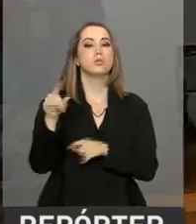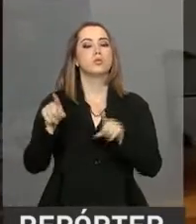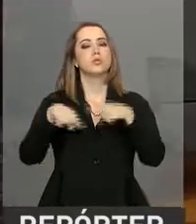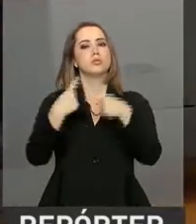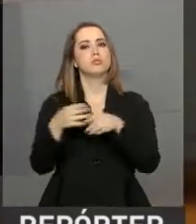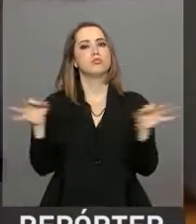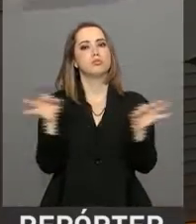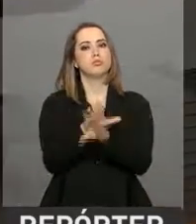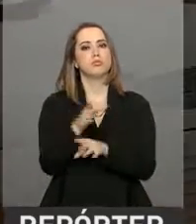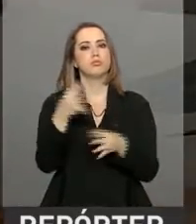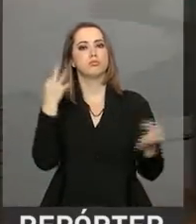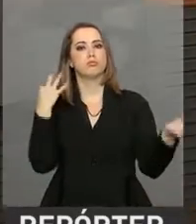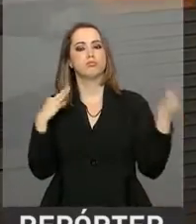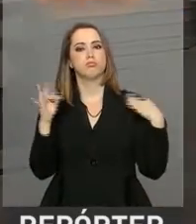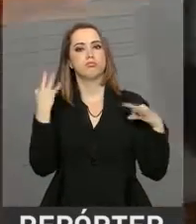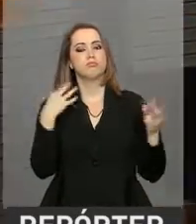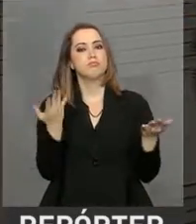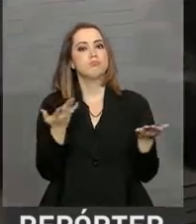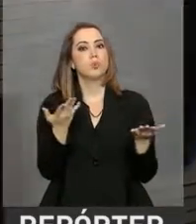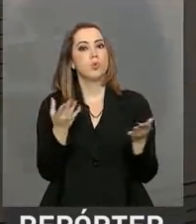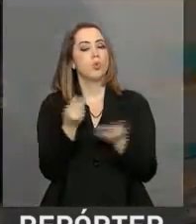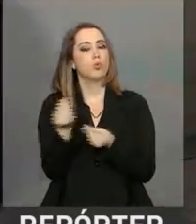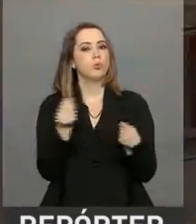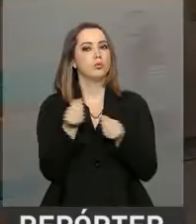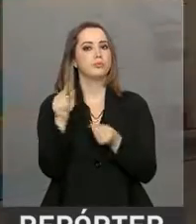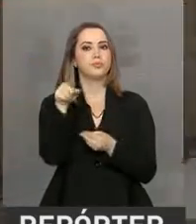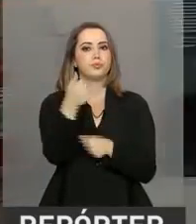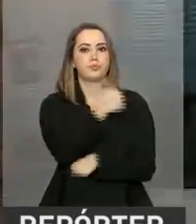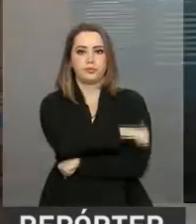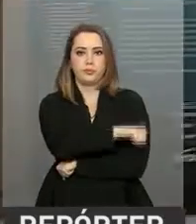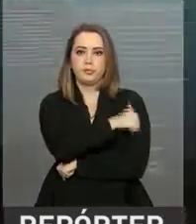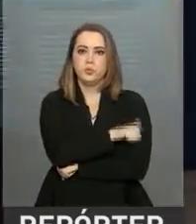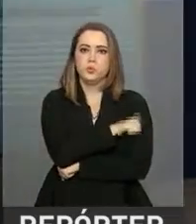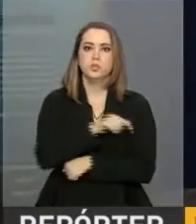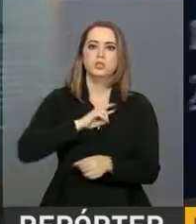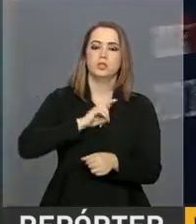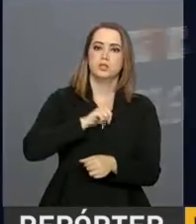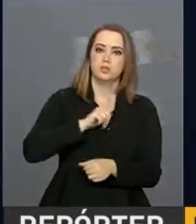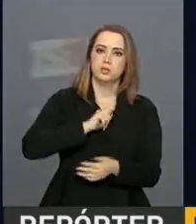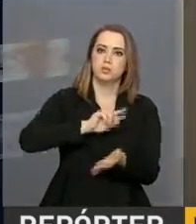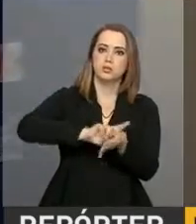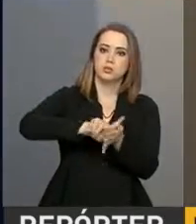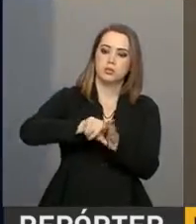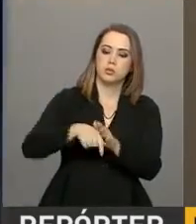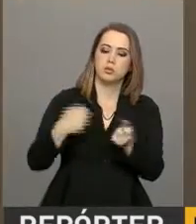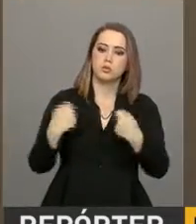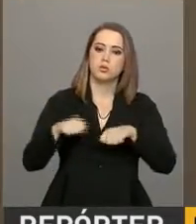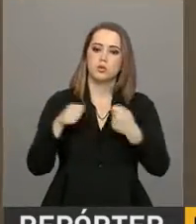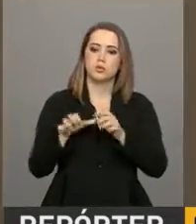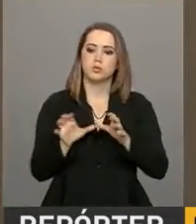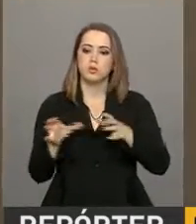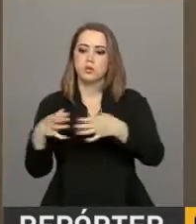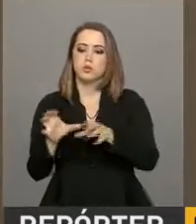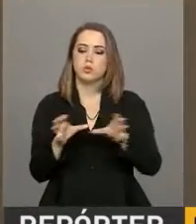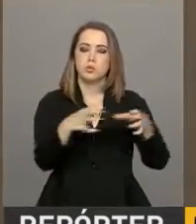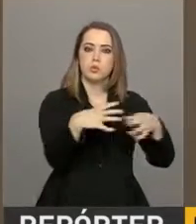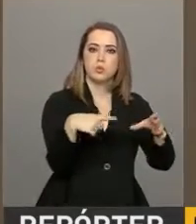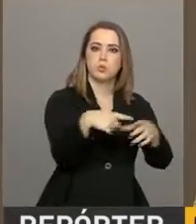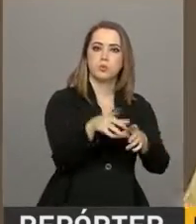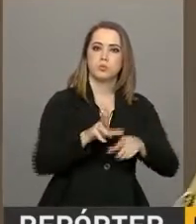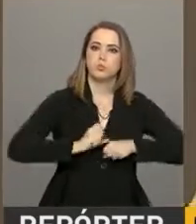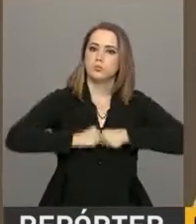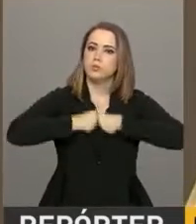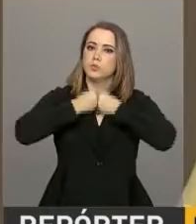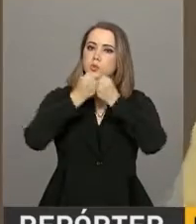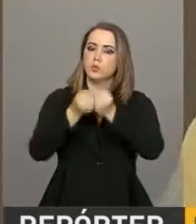se o Brasil, especialmente o Rio de Janeiro, tem tantos destinos turísticos, ainda é preciso estruturar a cadeia, fazer um esforço